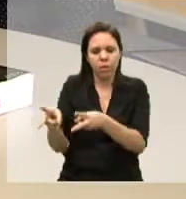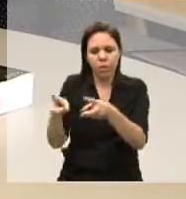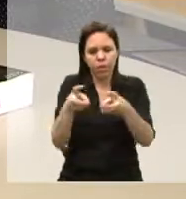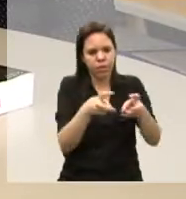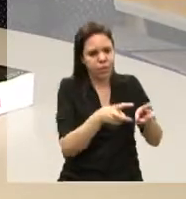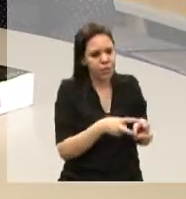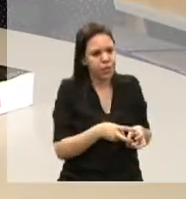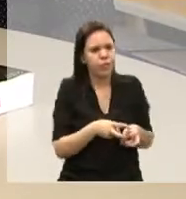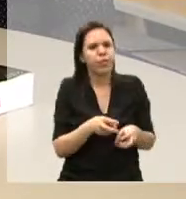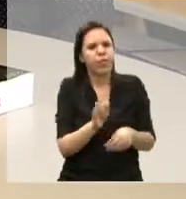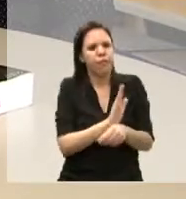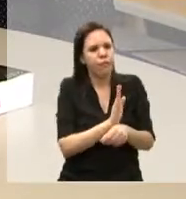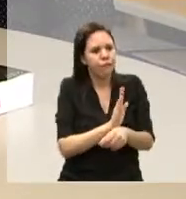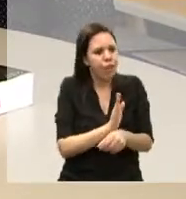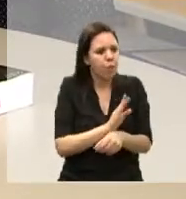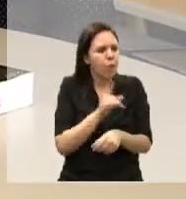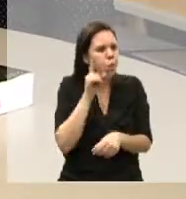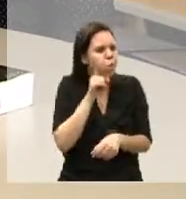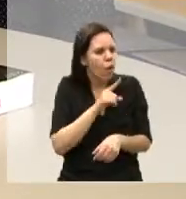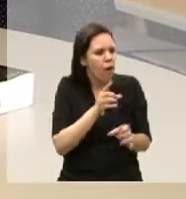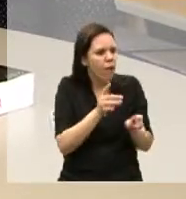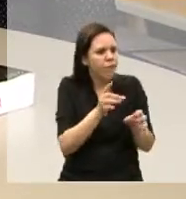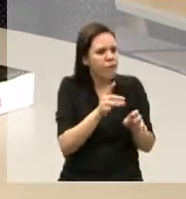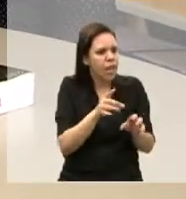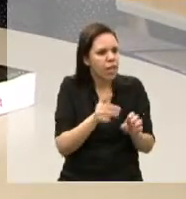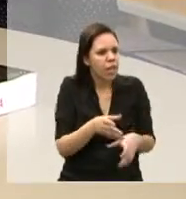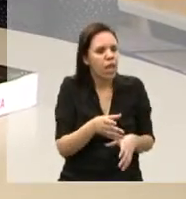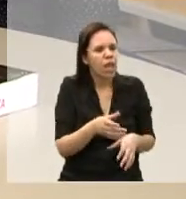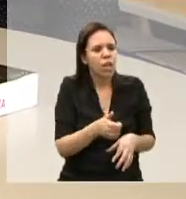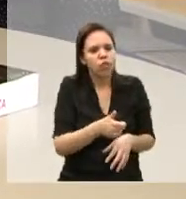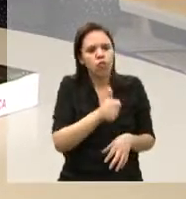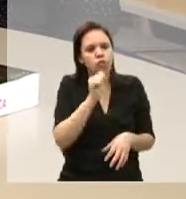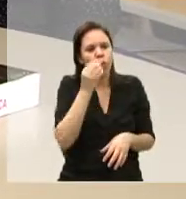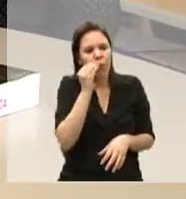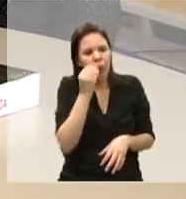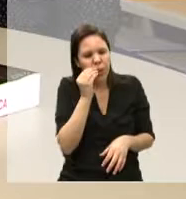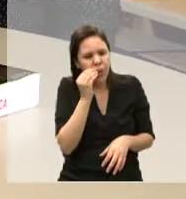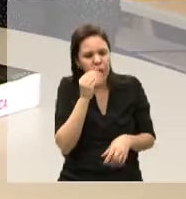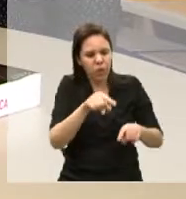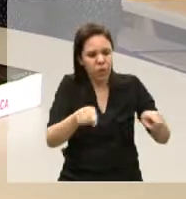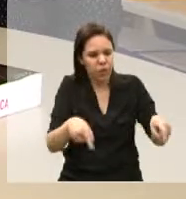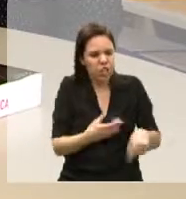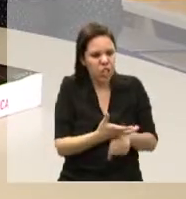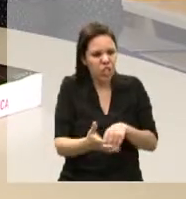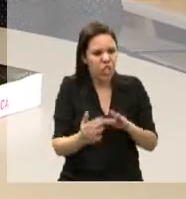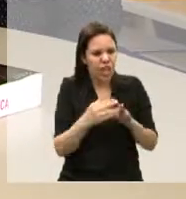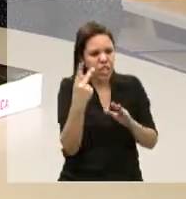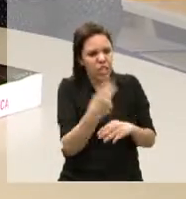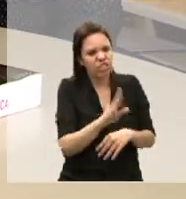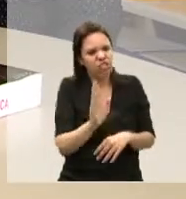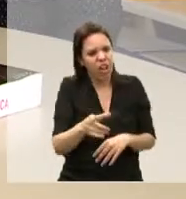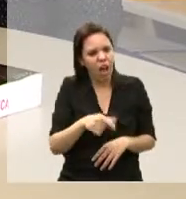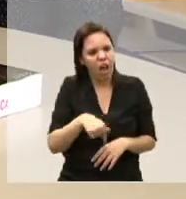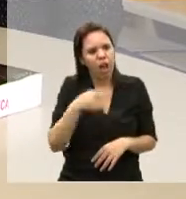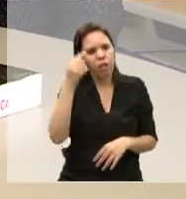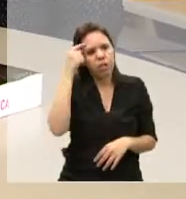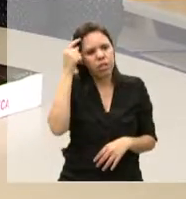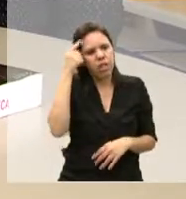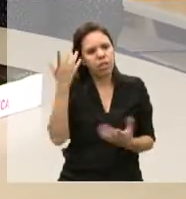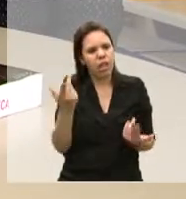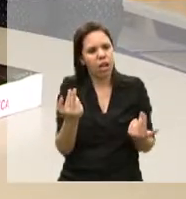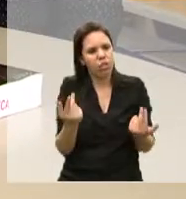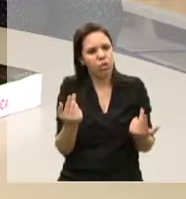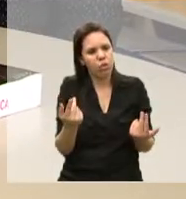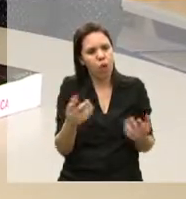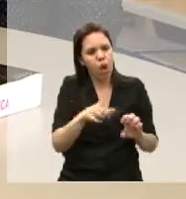filmes americanos, por exemplo, da garotinha vendendo limonada no jardim da casa dela, já é uma mentalidade, um DNA empreendedor